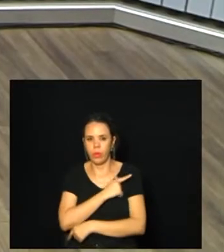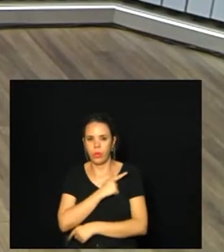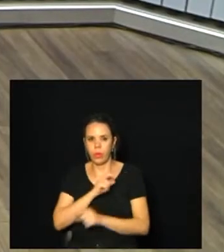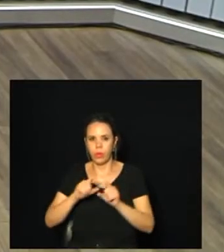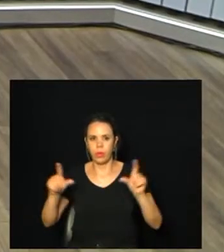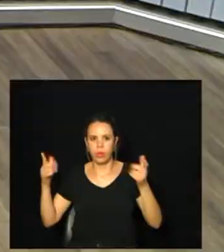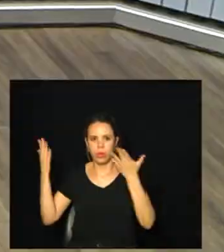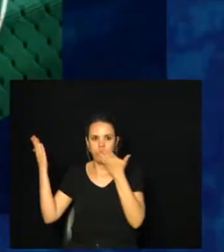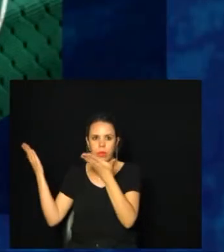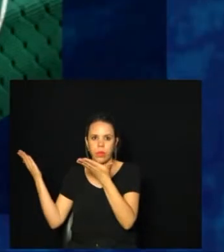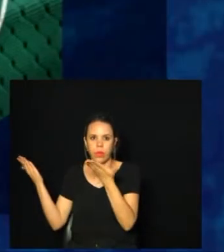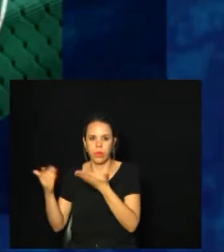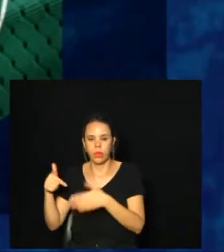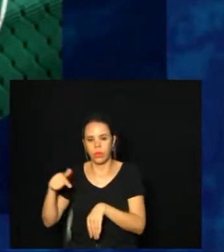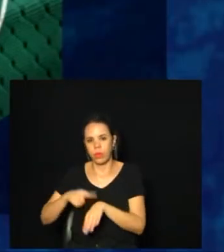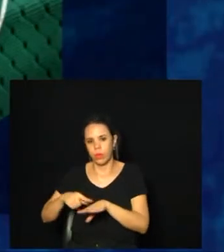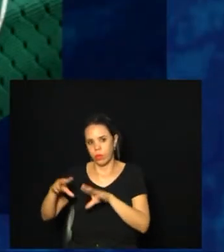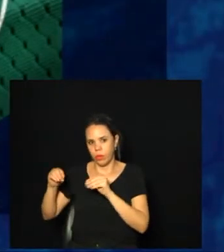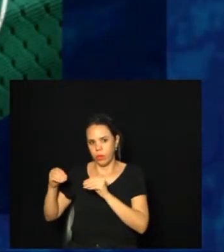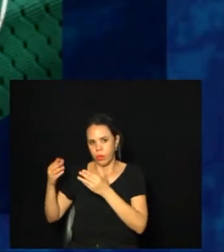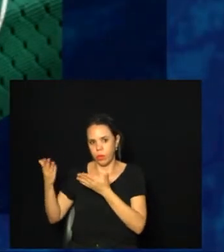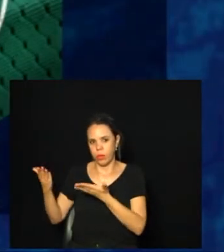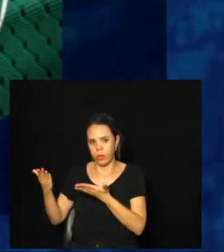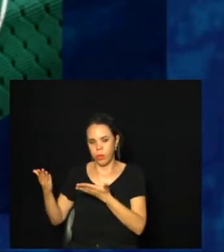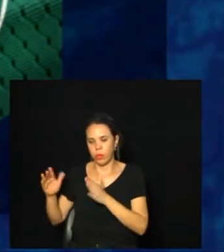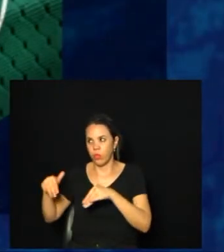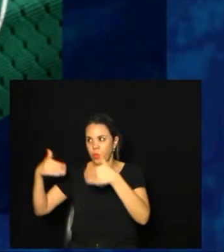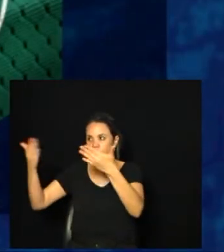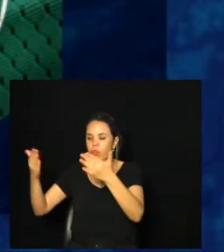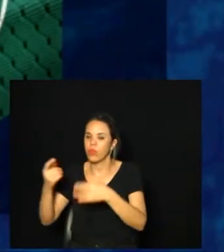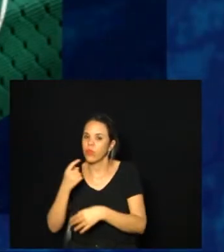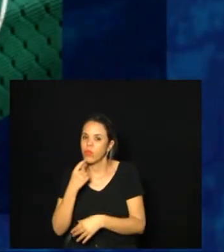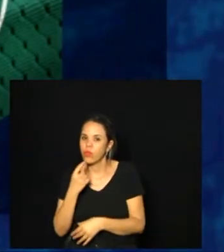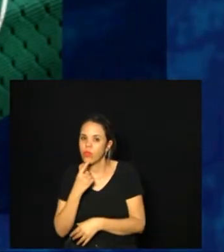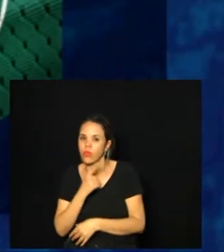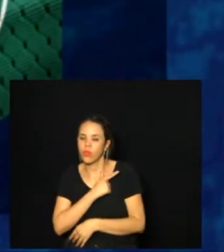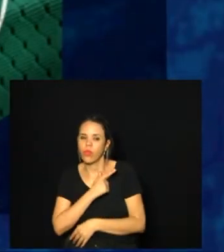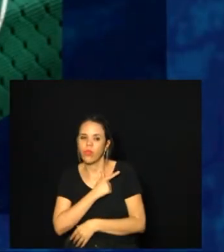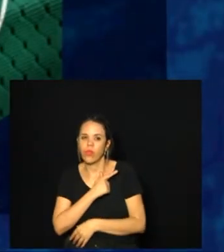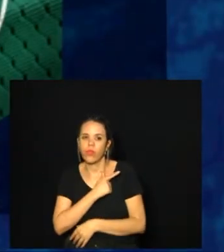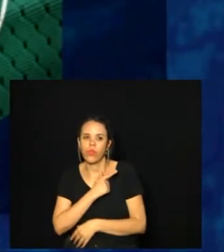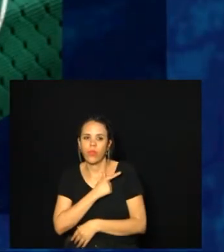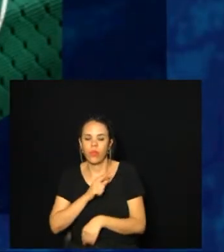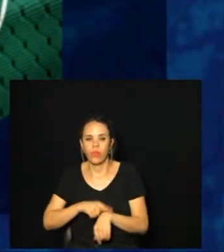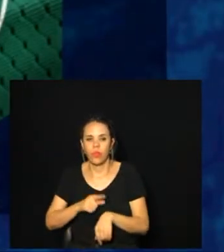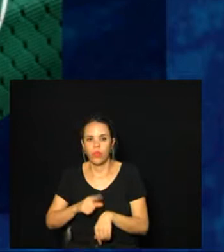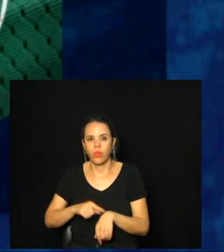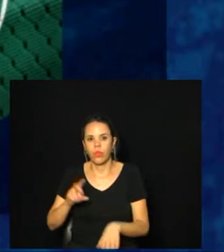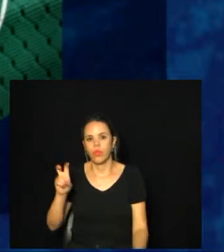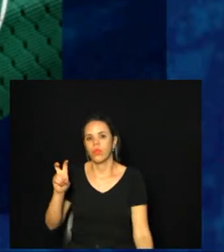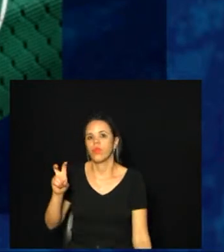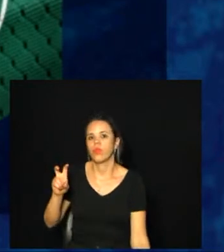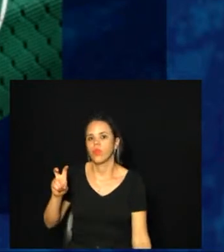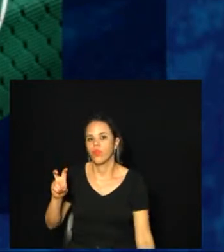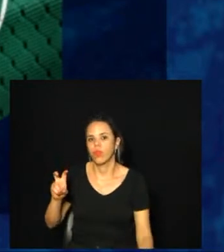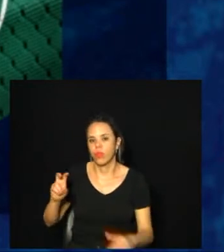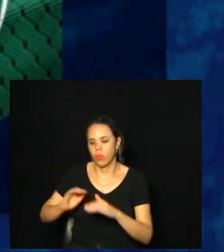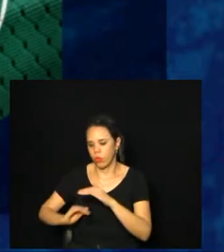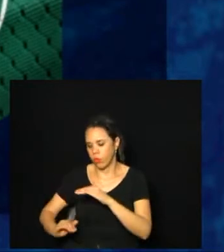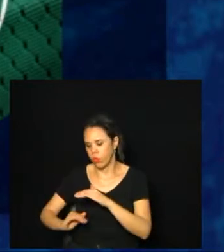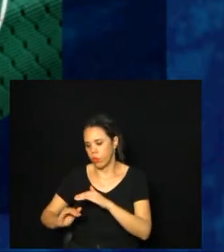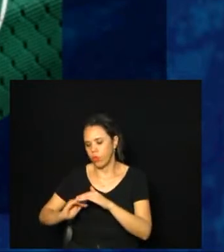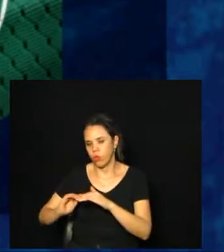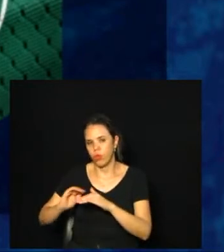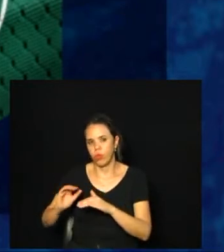tela. Hoje, 7h da noite, duelo fora de casa do Bugre, que neste momento é o quinto colocado.